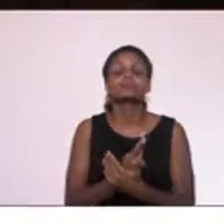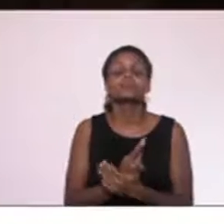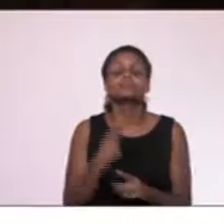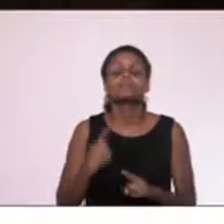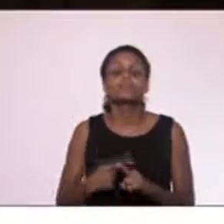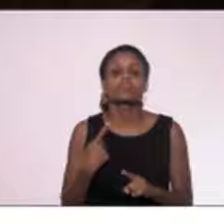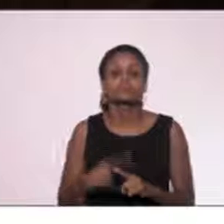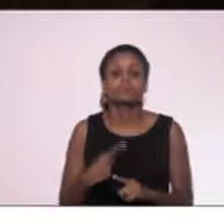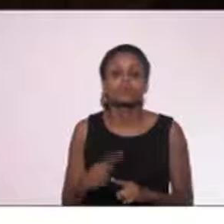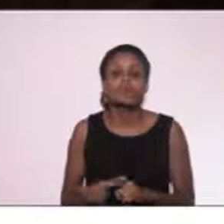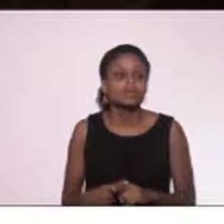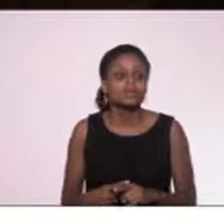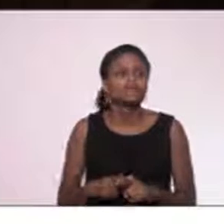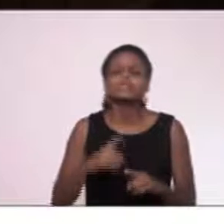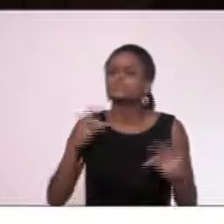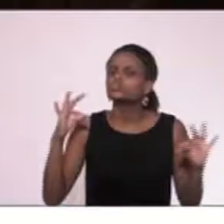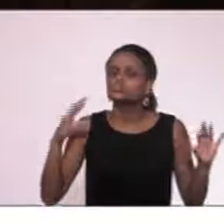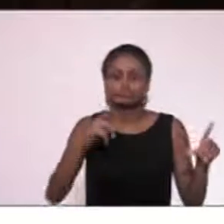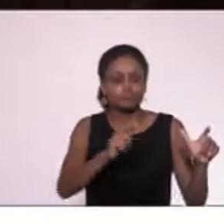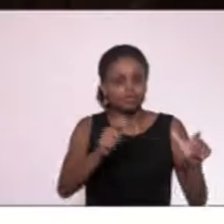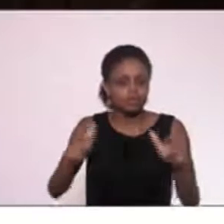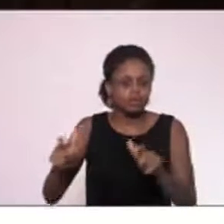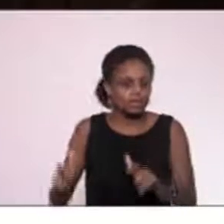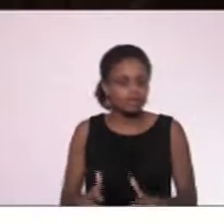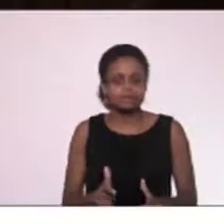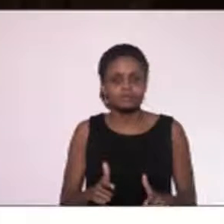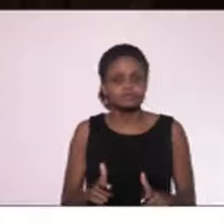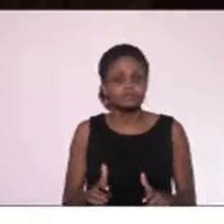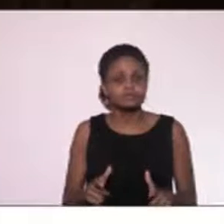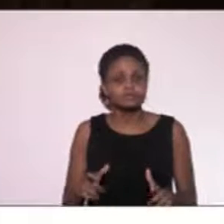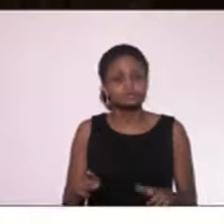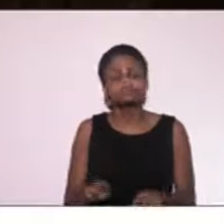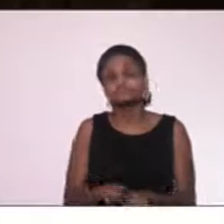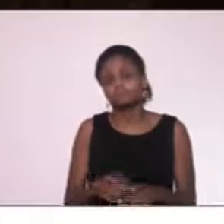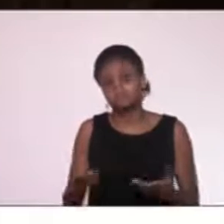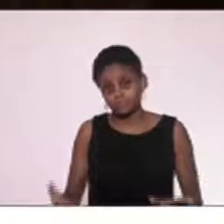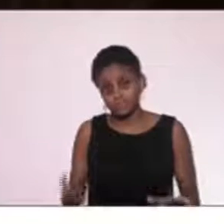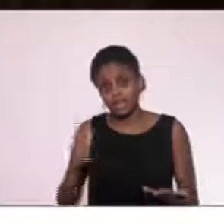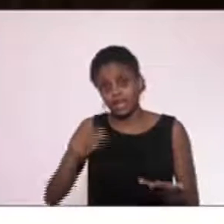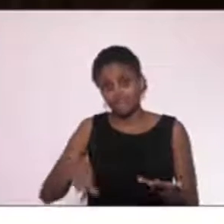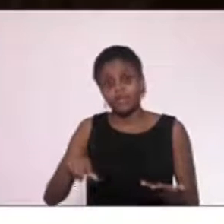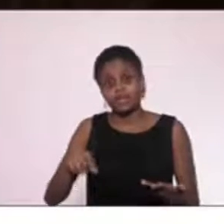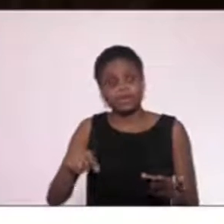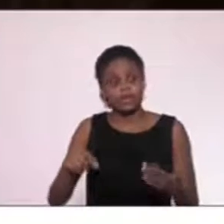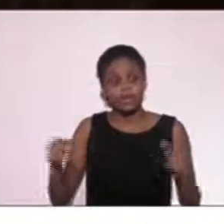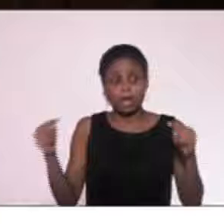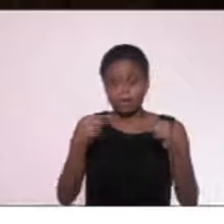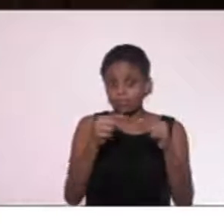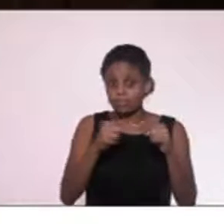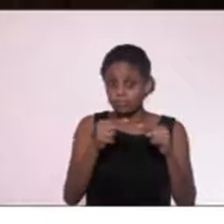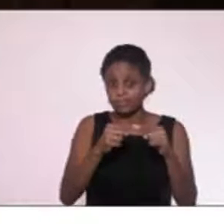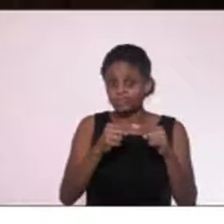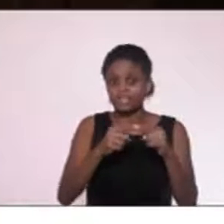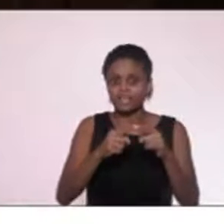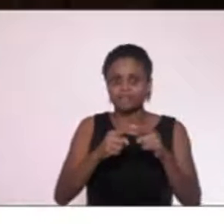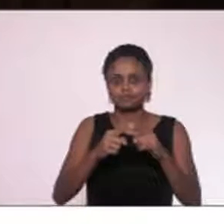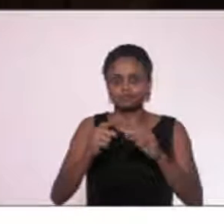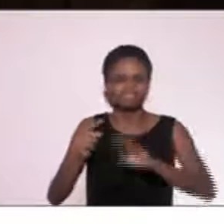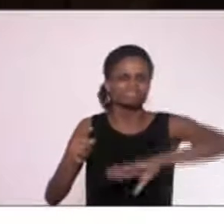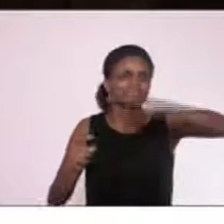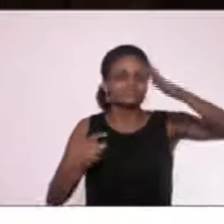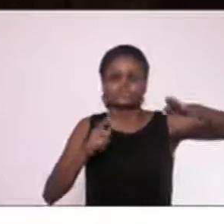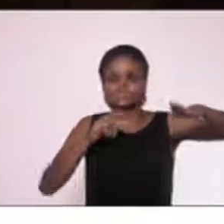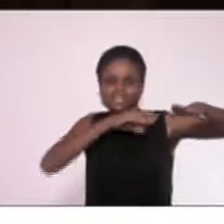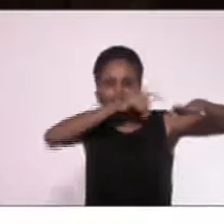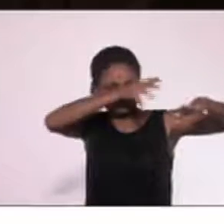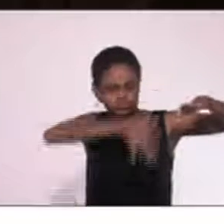acontece em todos os lugares. Inclusive, foi isso, associado a um escorregamento que